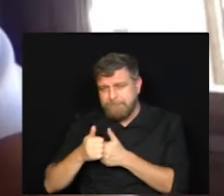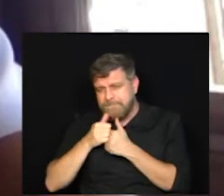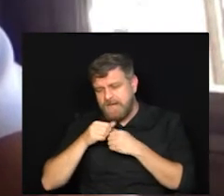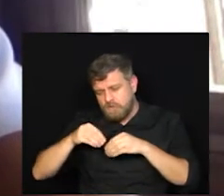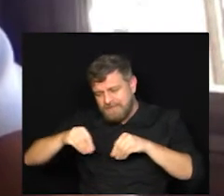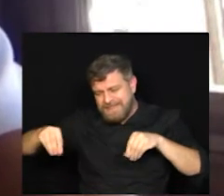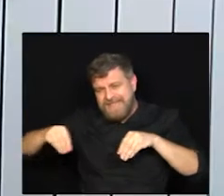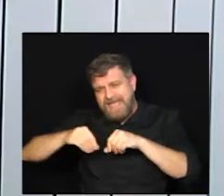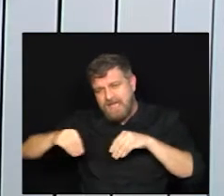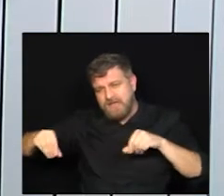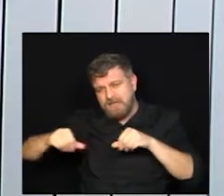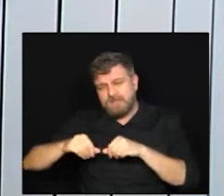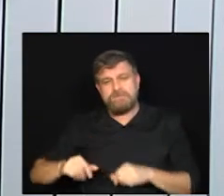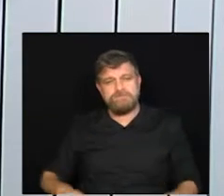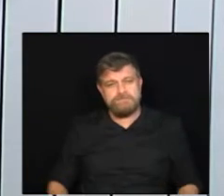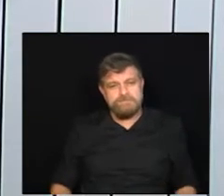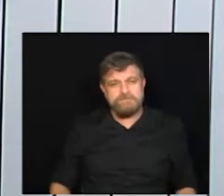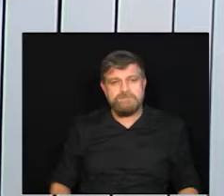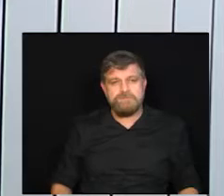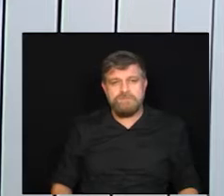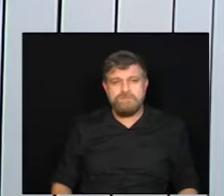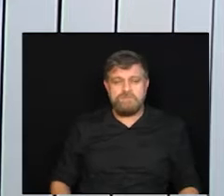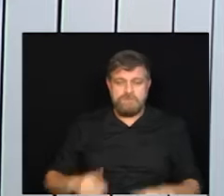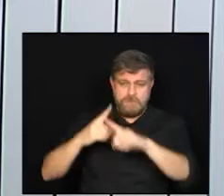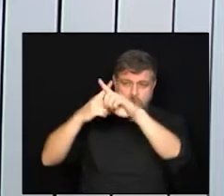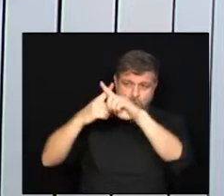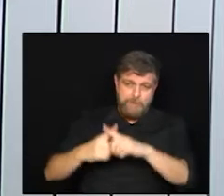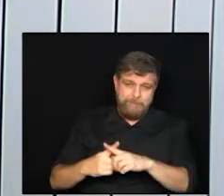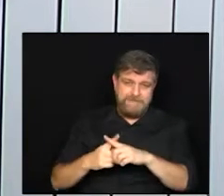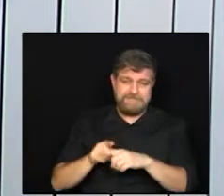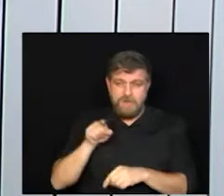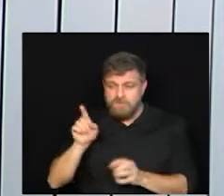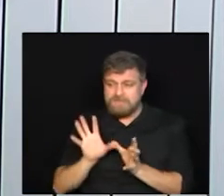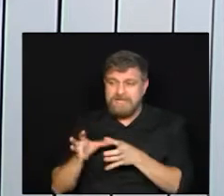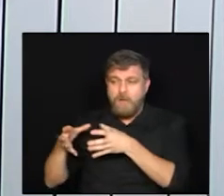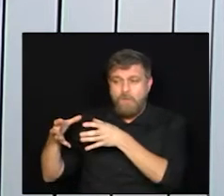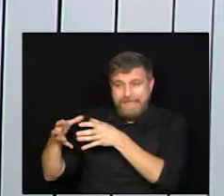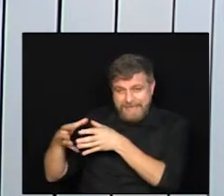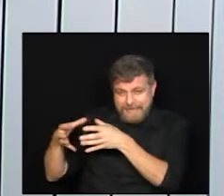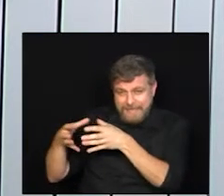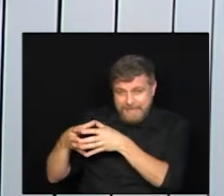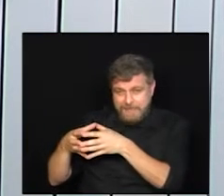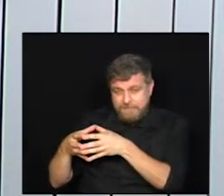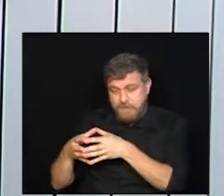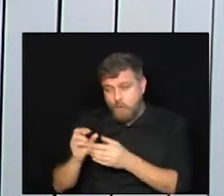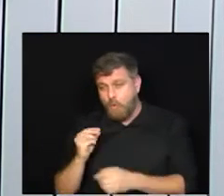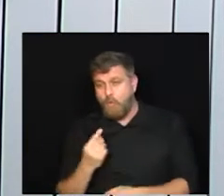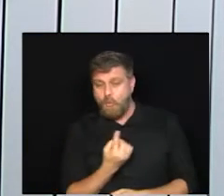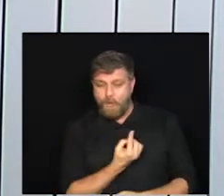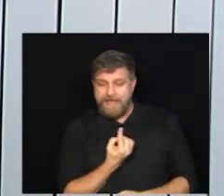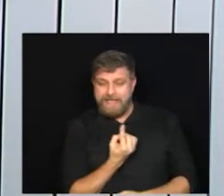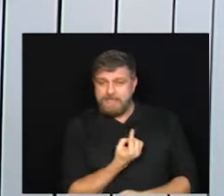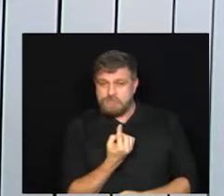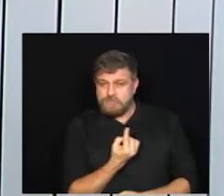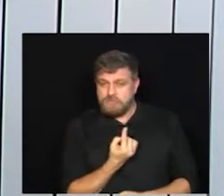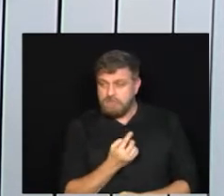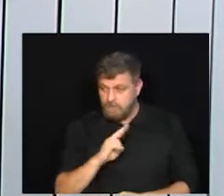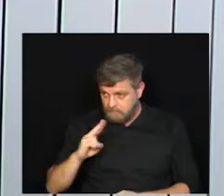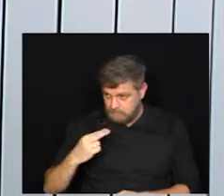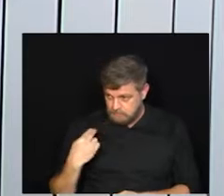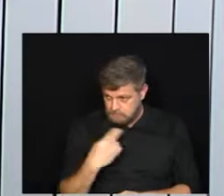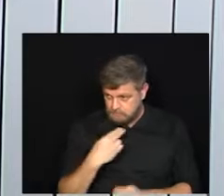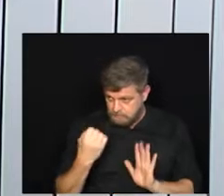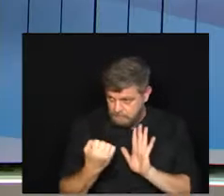E você compete por uma equipe individual, leva o seu nome, tem a